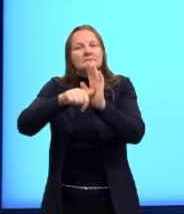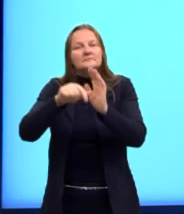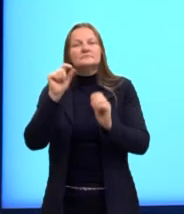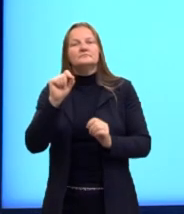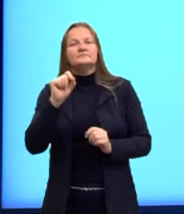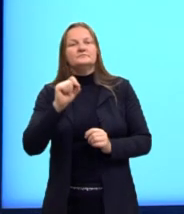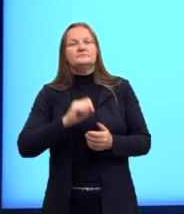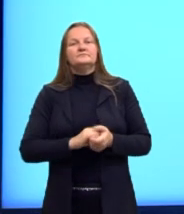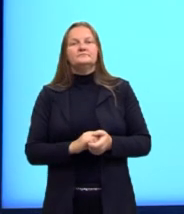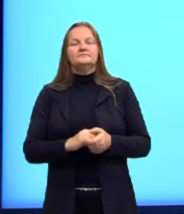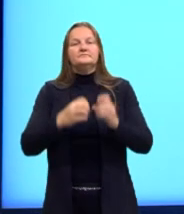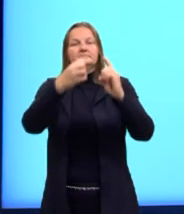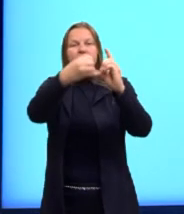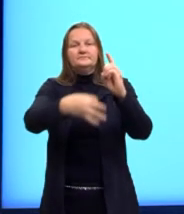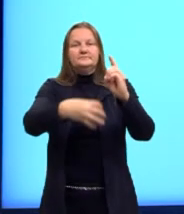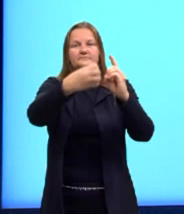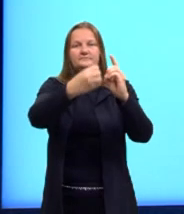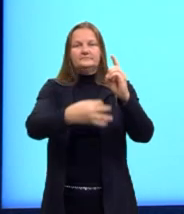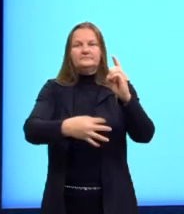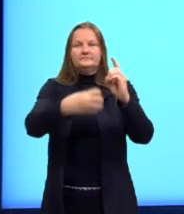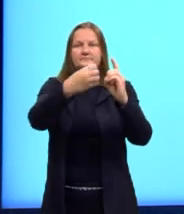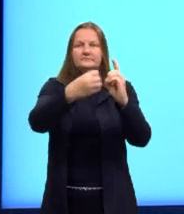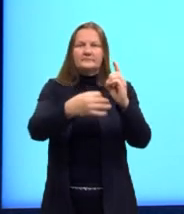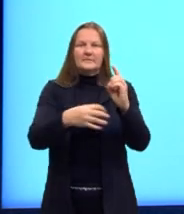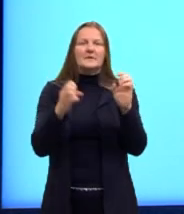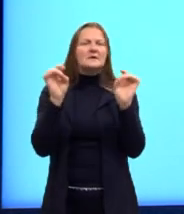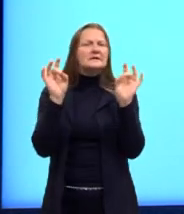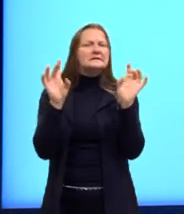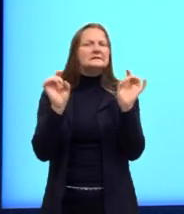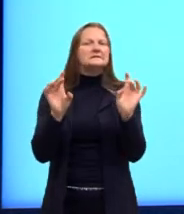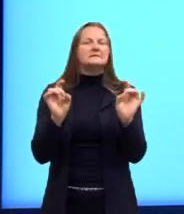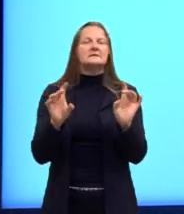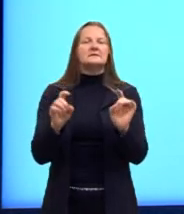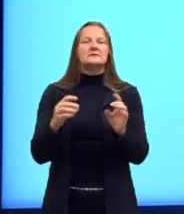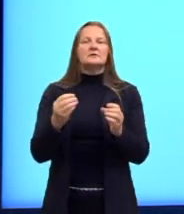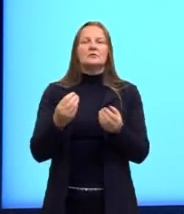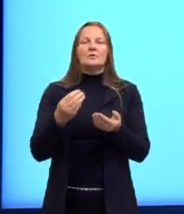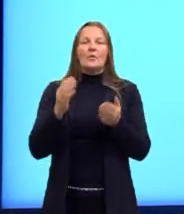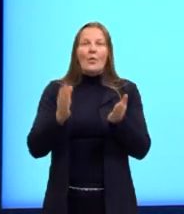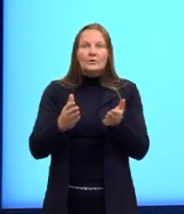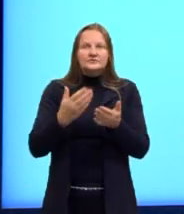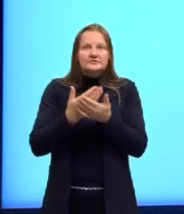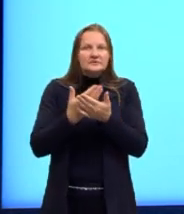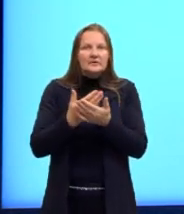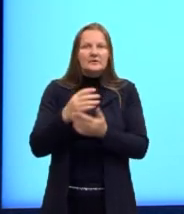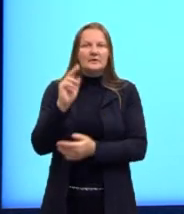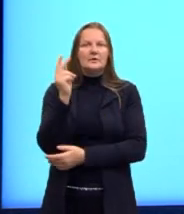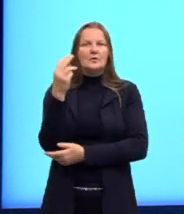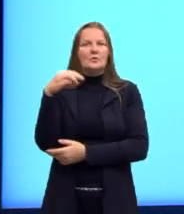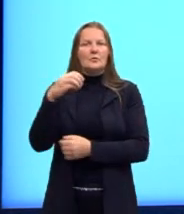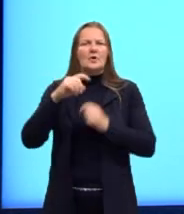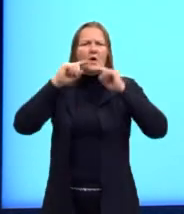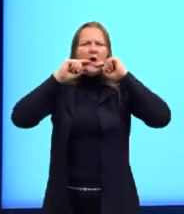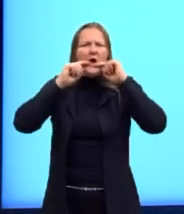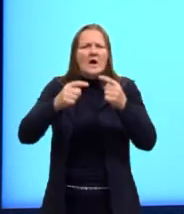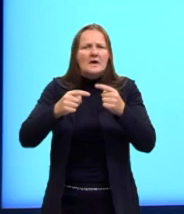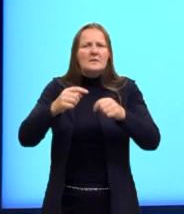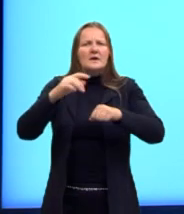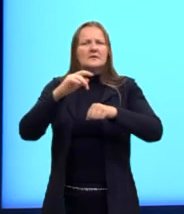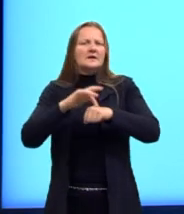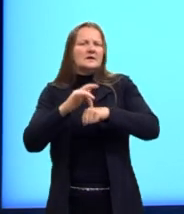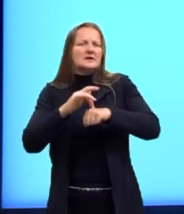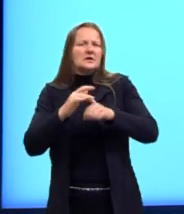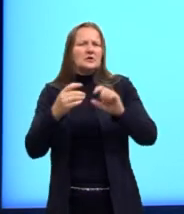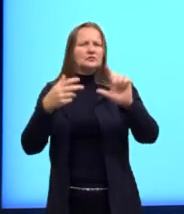a uma definição mais própria do que a gente vai tratar como humor aqui né cheia de crítica sarcasmo